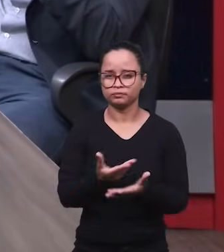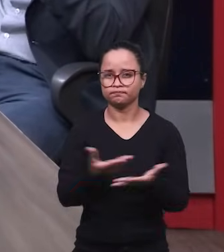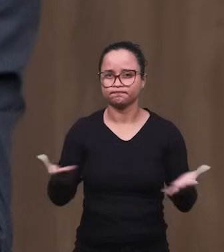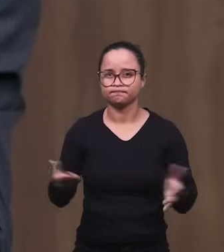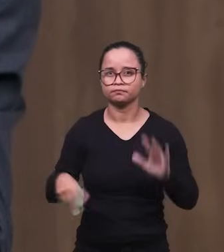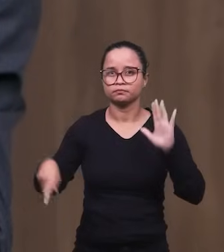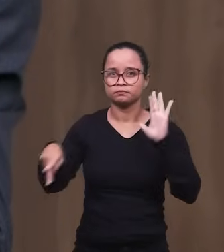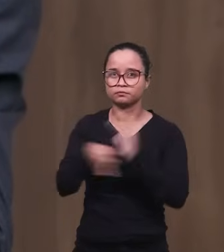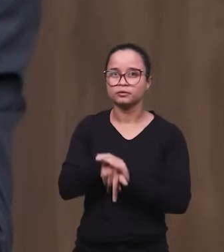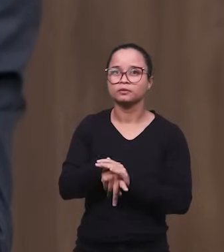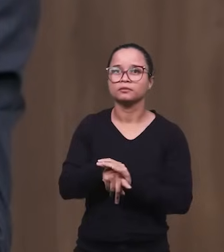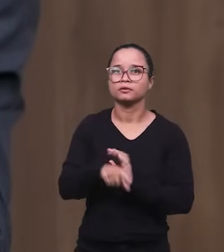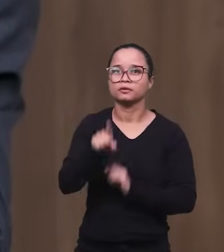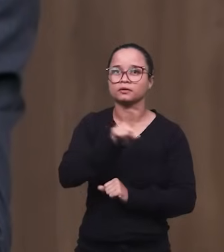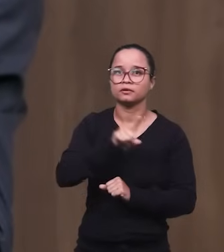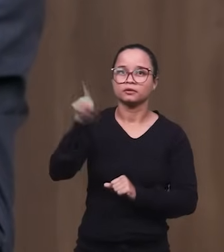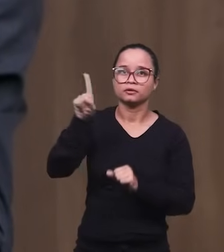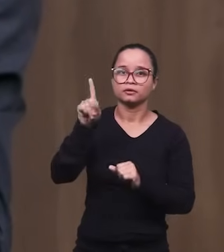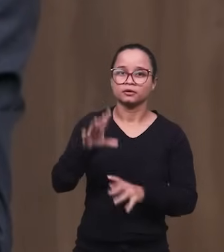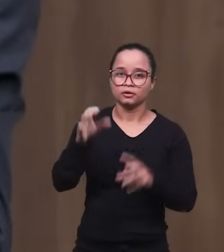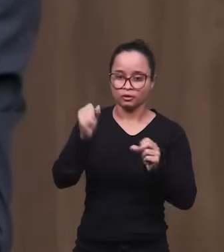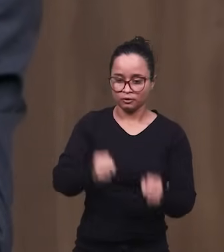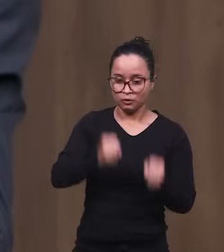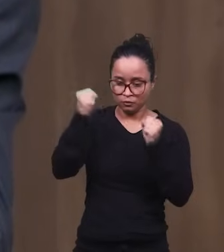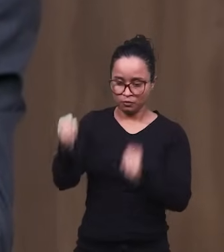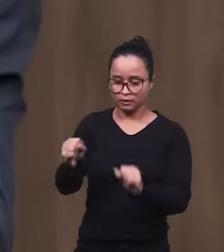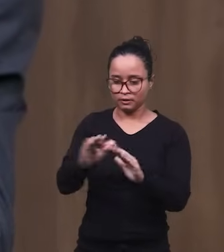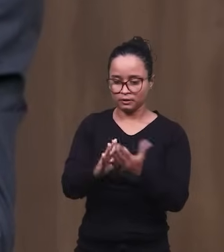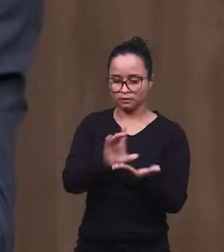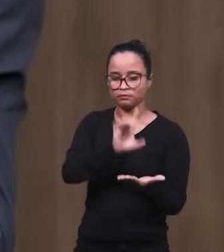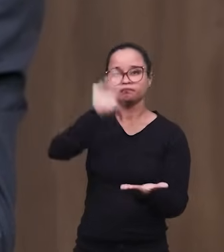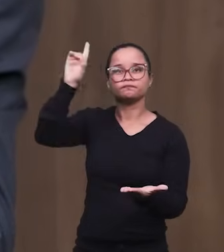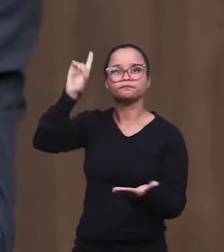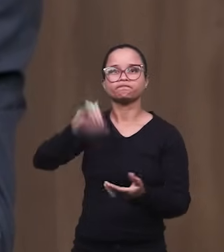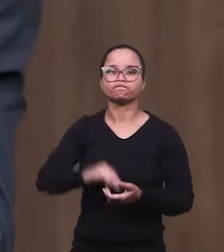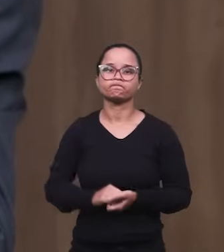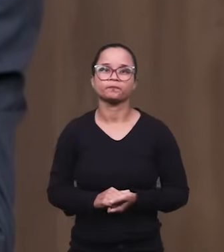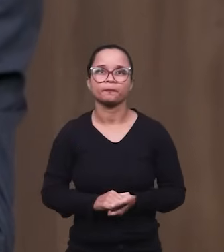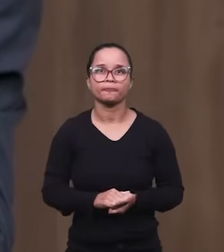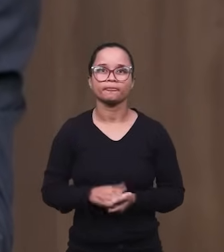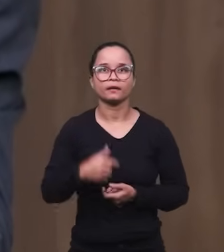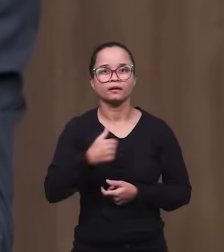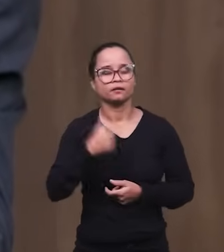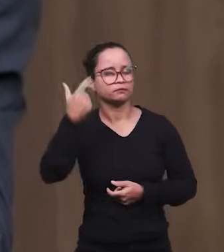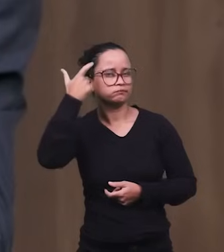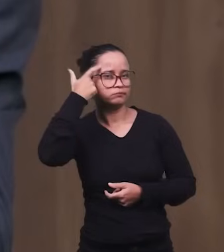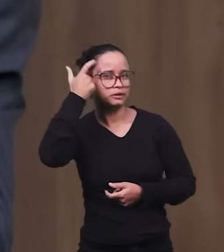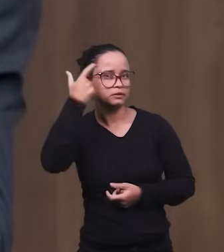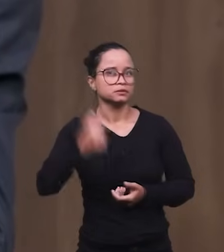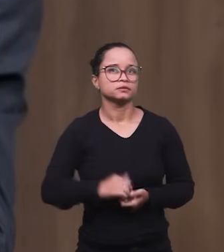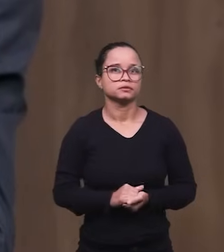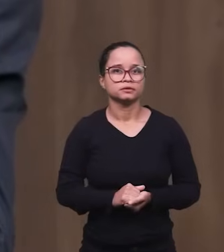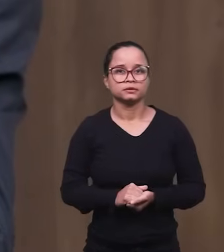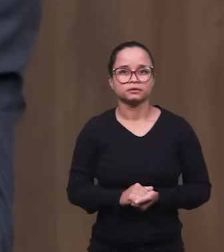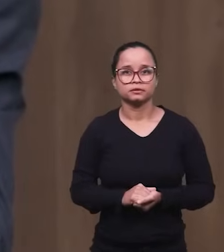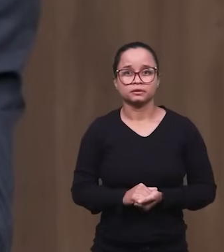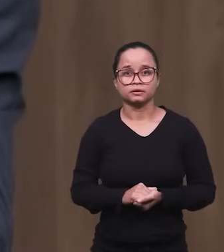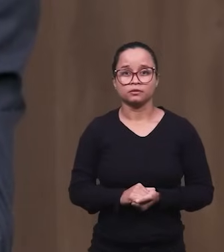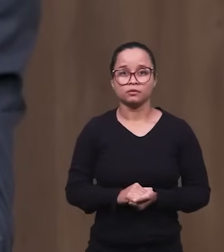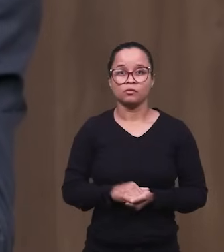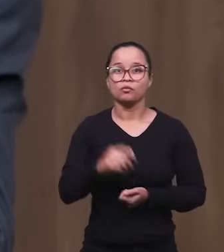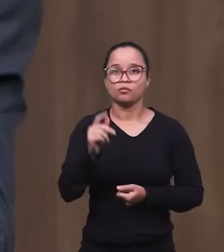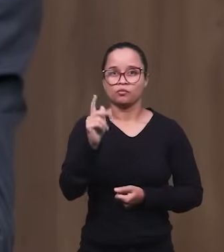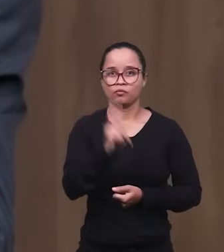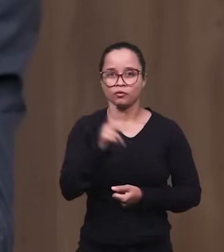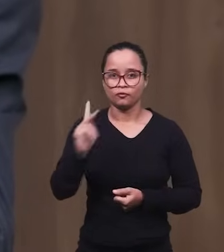aí, provém dessa onipotência da palavra de Deus. E eu fico pensando, né, disso que o